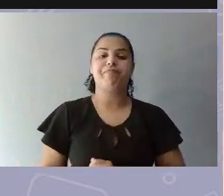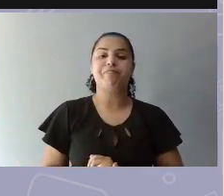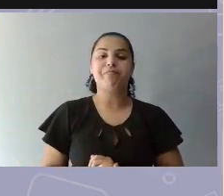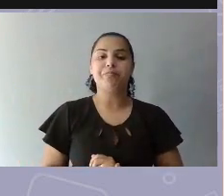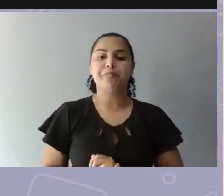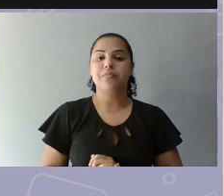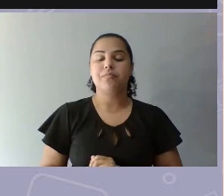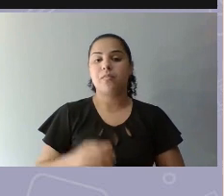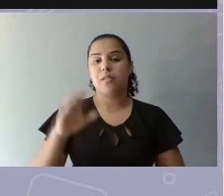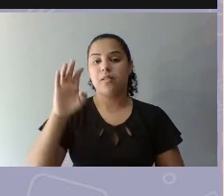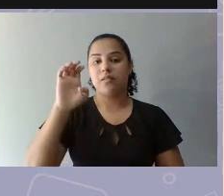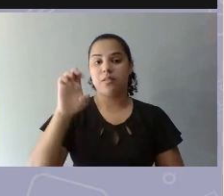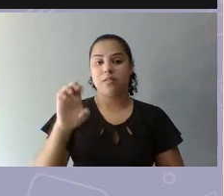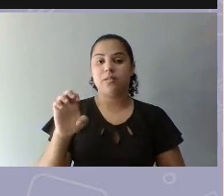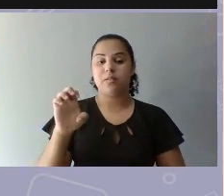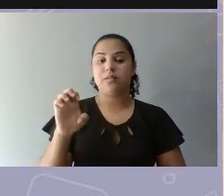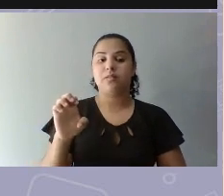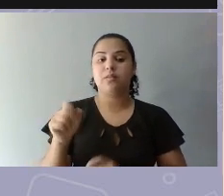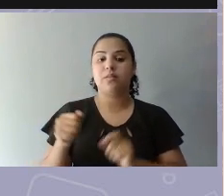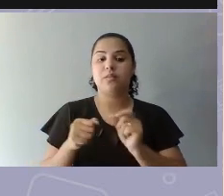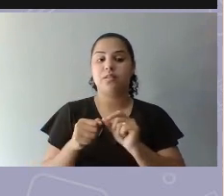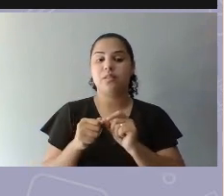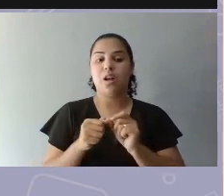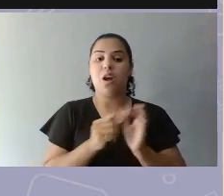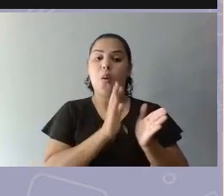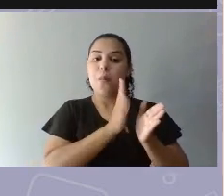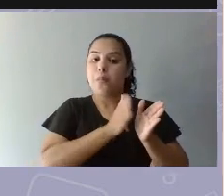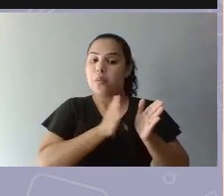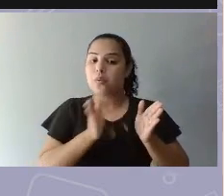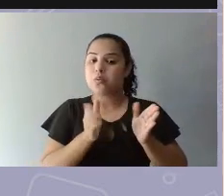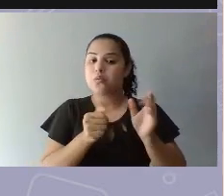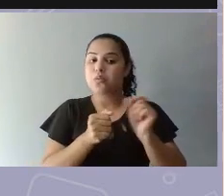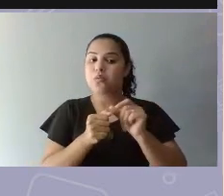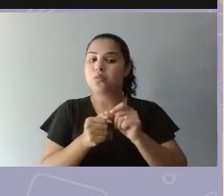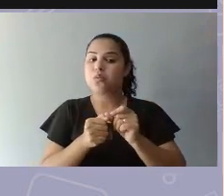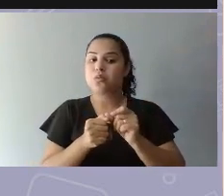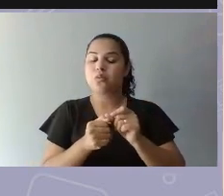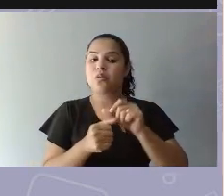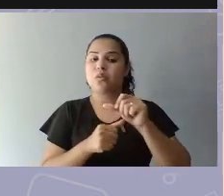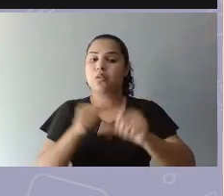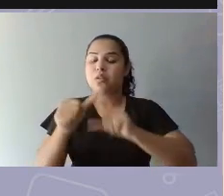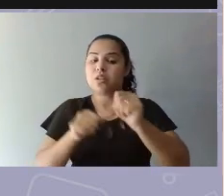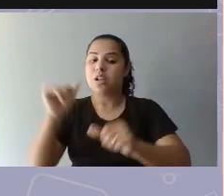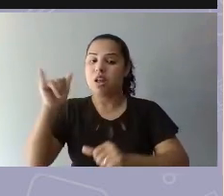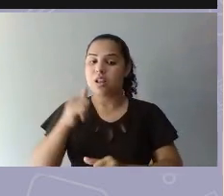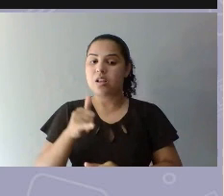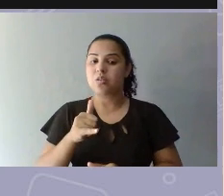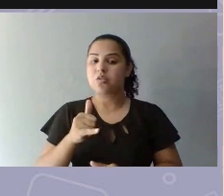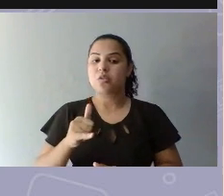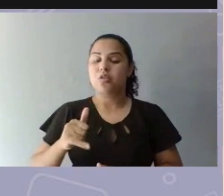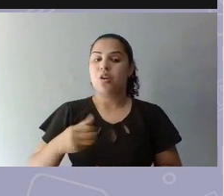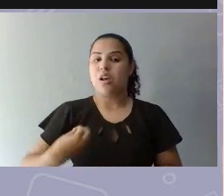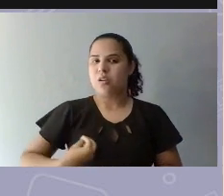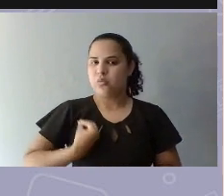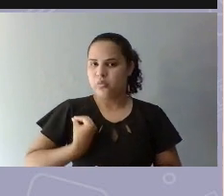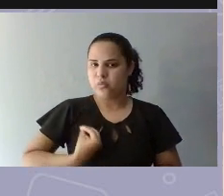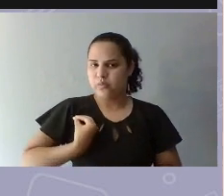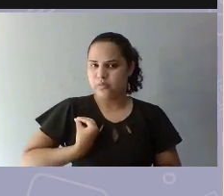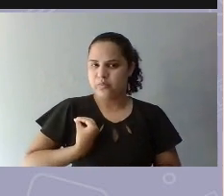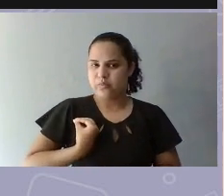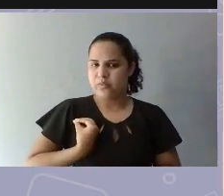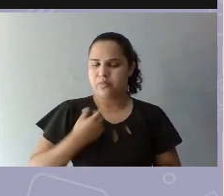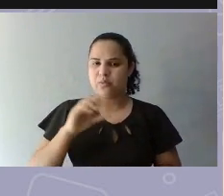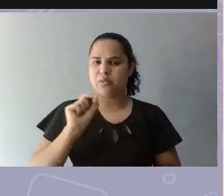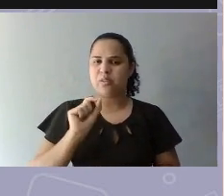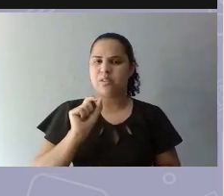letra E são processos de síntese de energia para os seres vivos errado também porque embora a fotossíntese ela é um